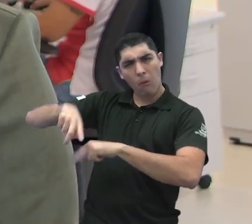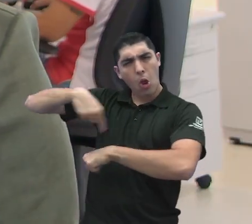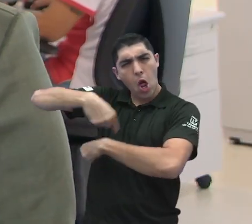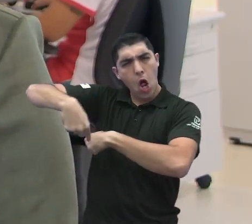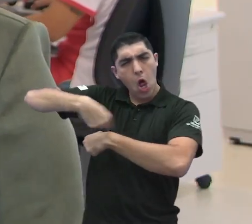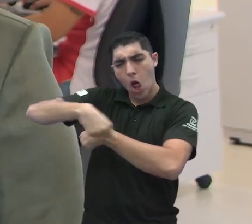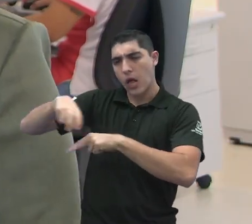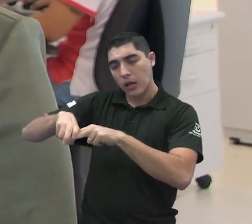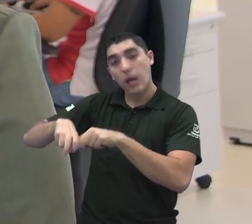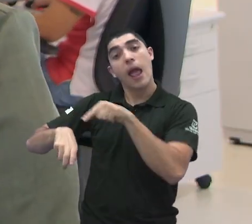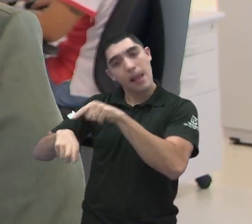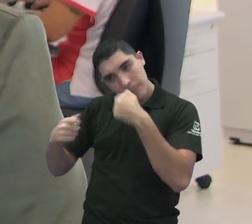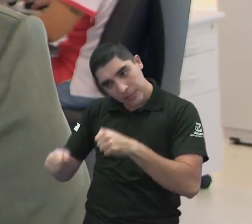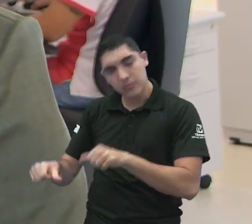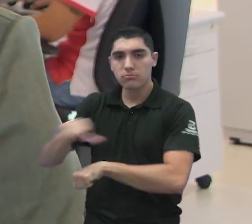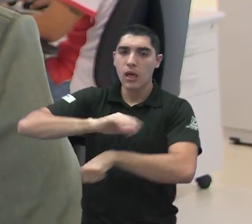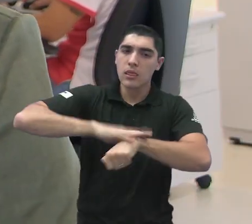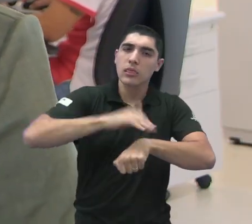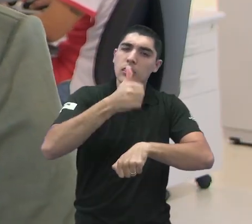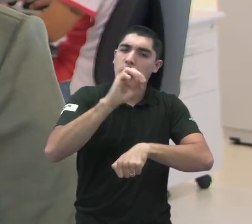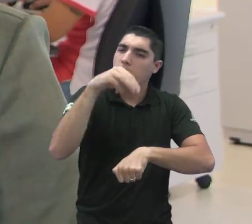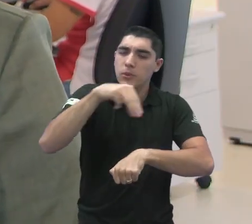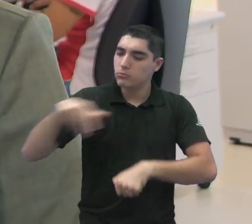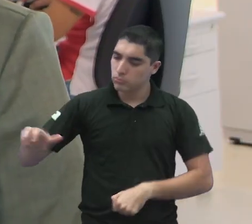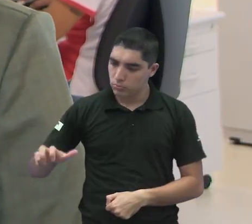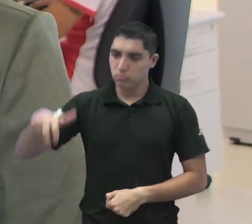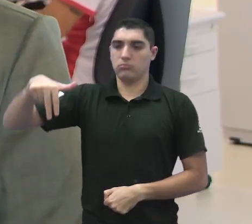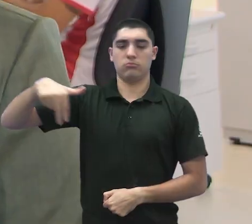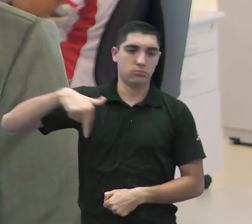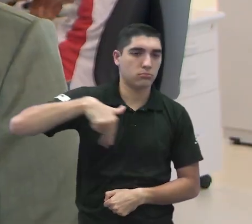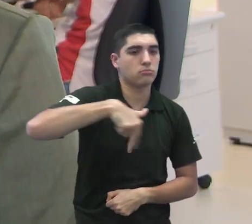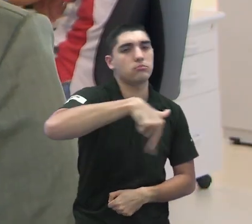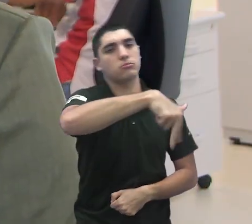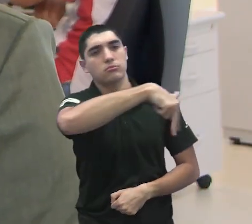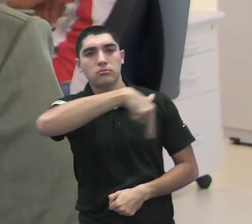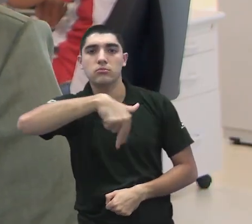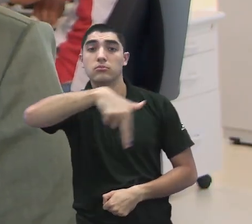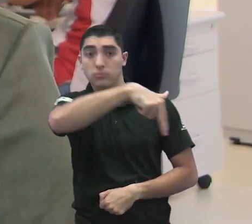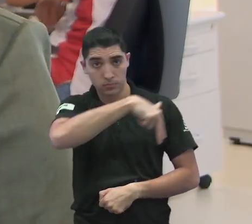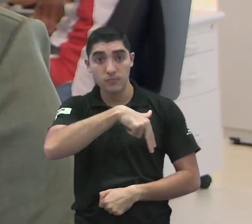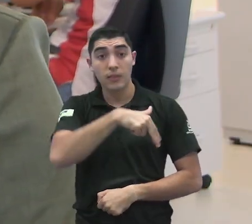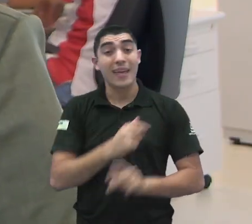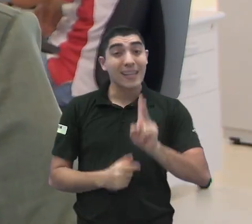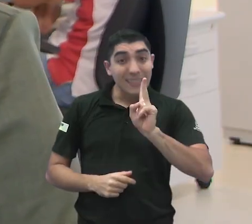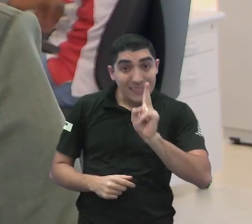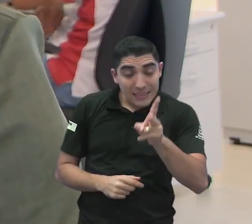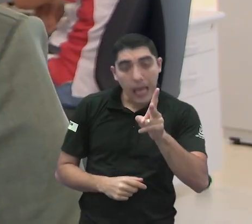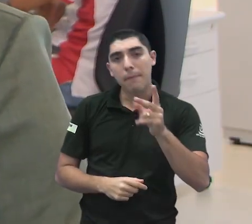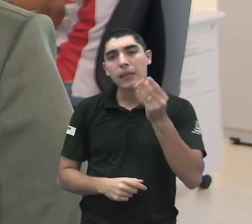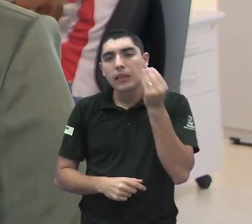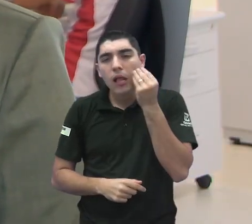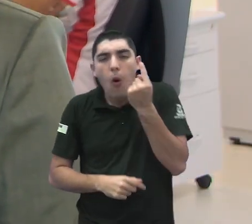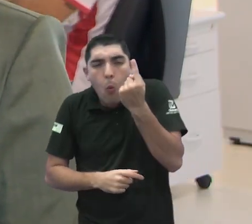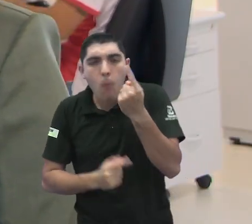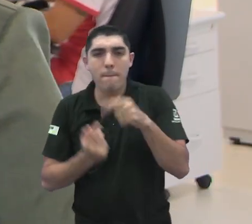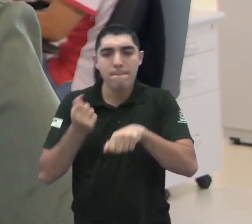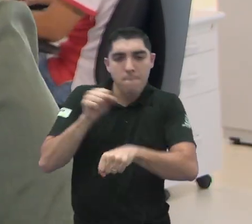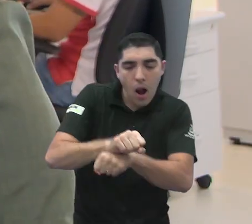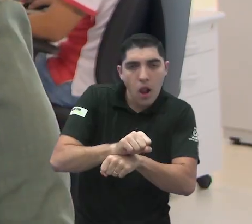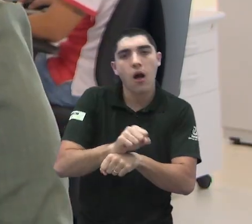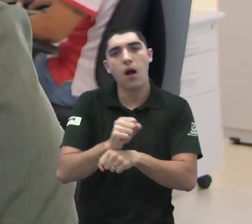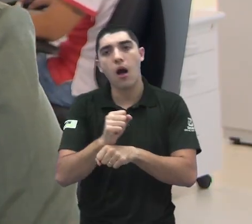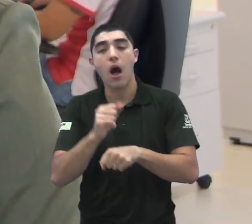muito tempo sentado, é importante que ele tenha essa possibilidade de pelo menos 10 minutinhos em pé. A orientação é que seja feita pelo menos uma pausa em cada período